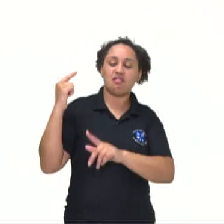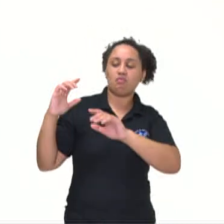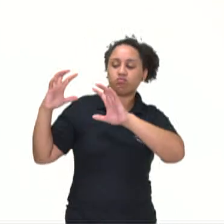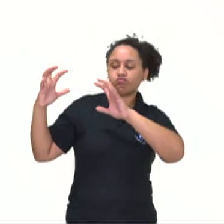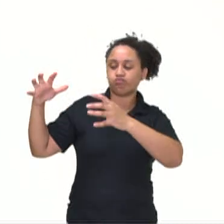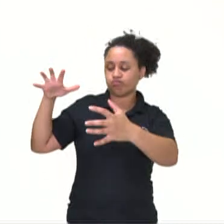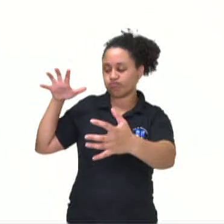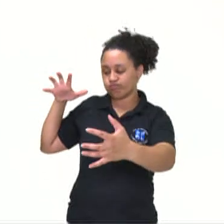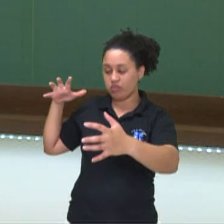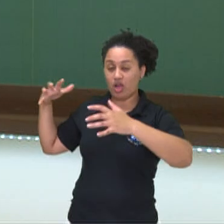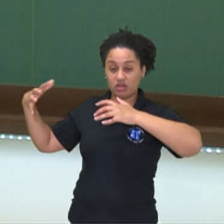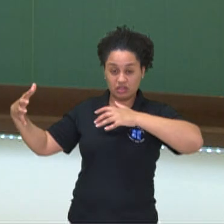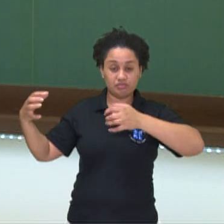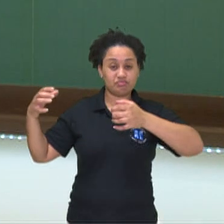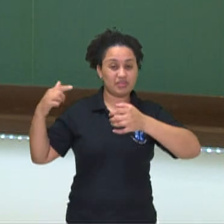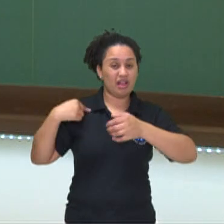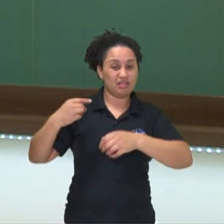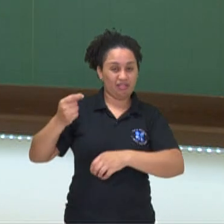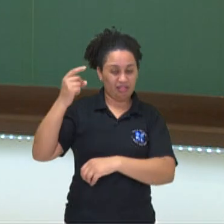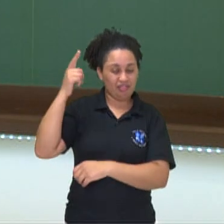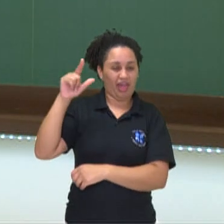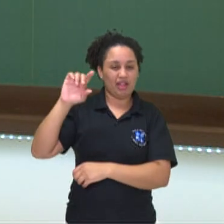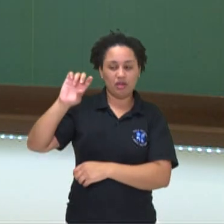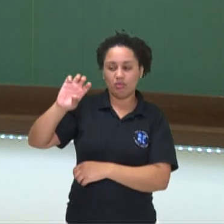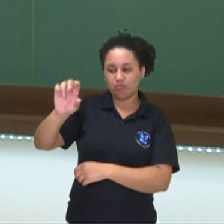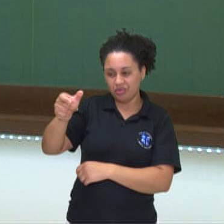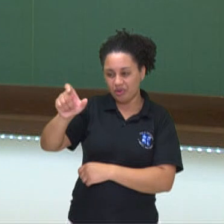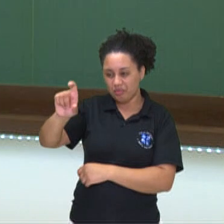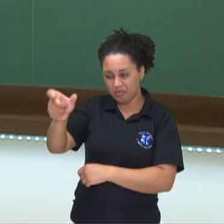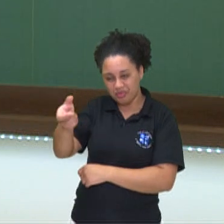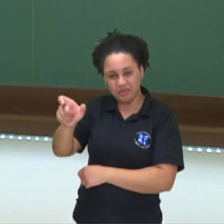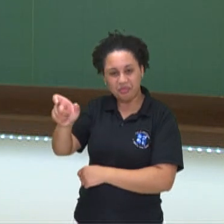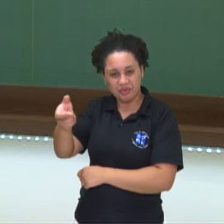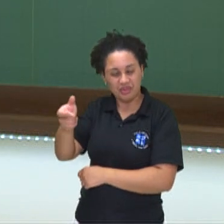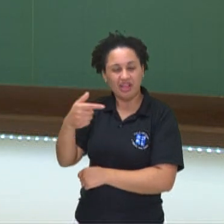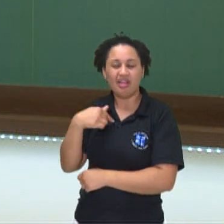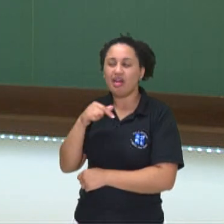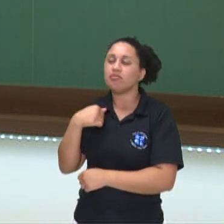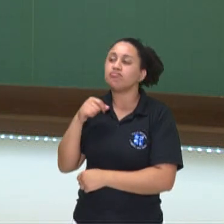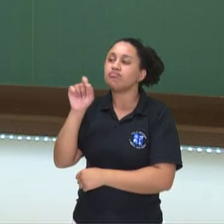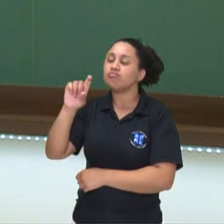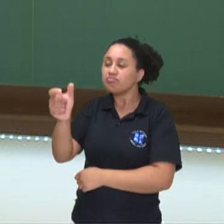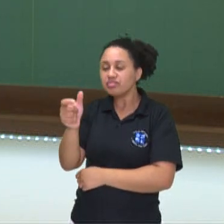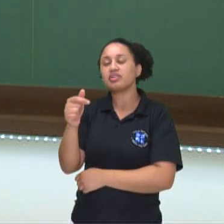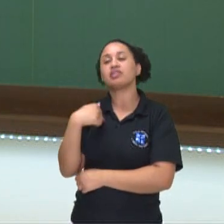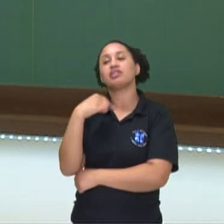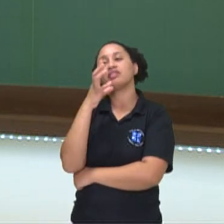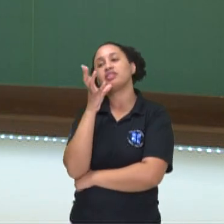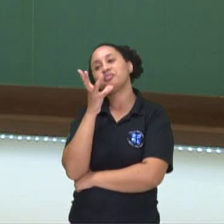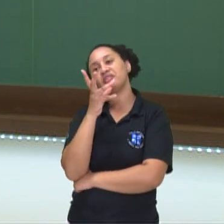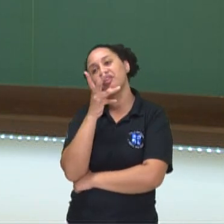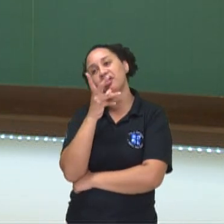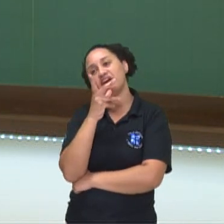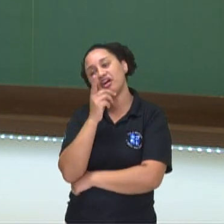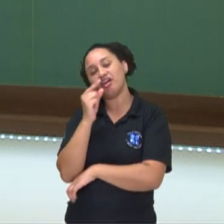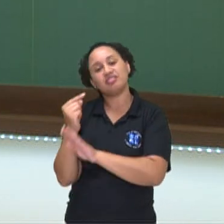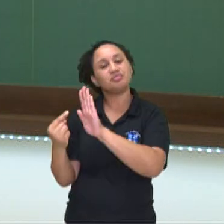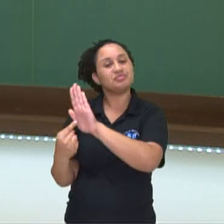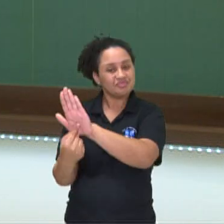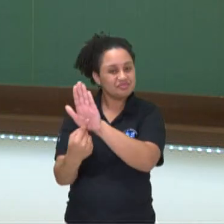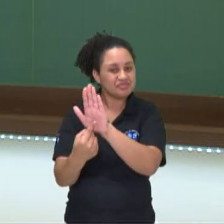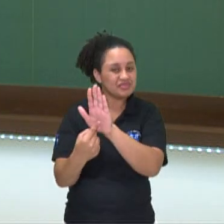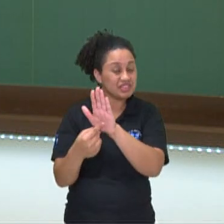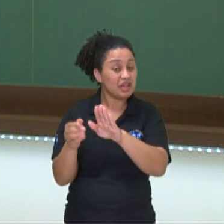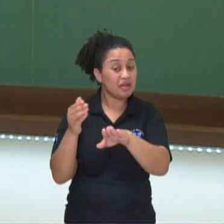aparelhos bastante grandes, antigos, que ao serem ligados demoravam um tempo até que a imagem aparecesse em preto e